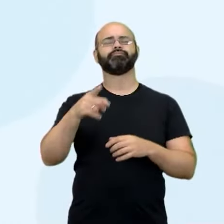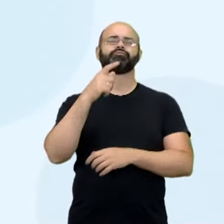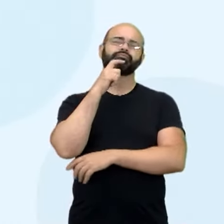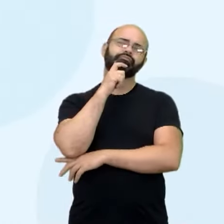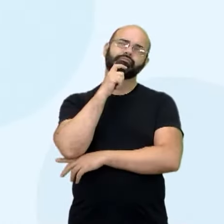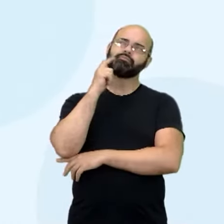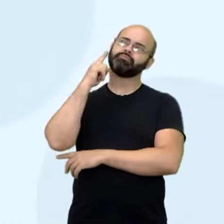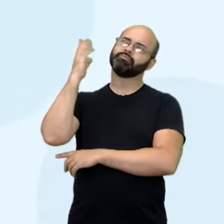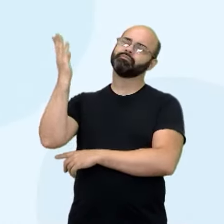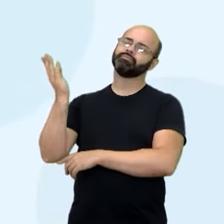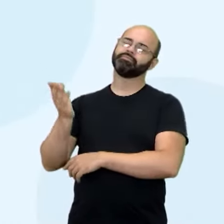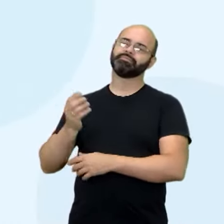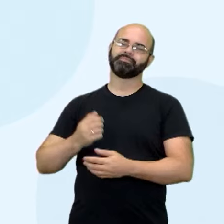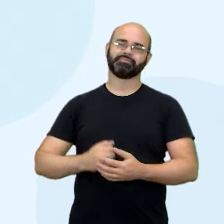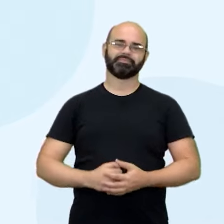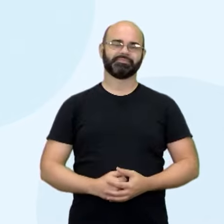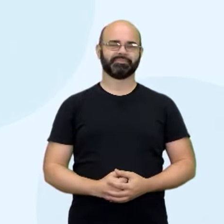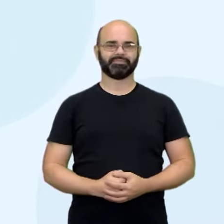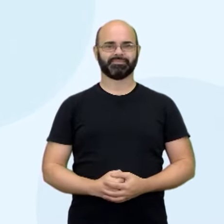esse é o objetivo. Vamos lá.